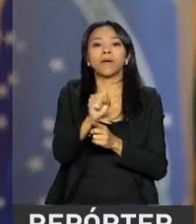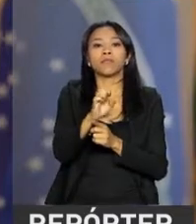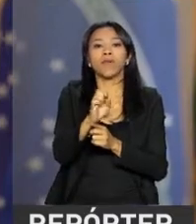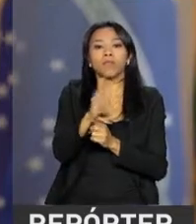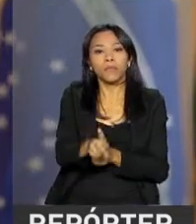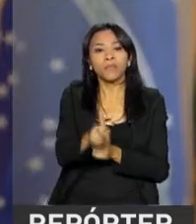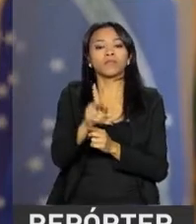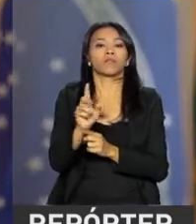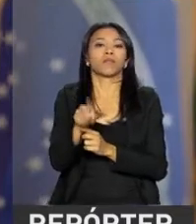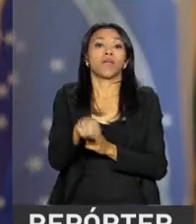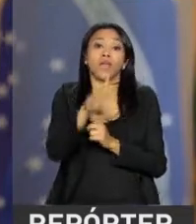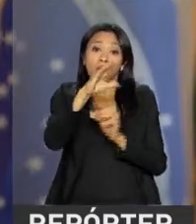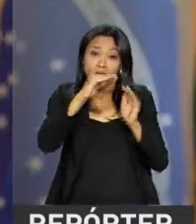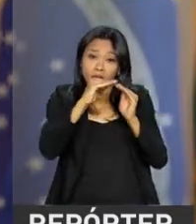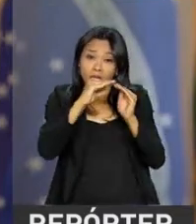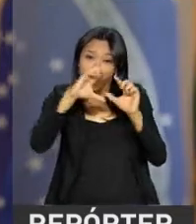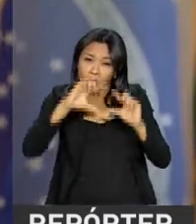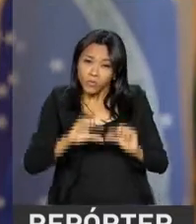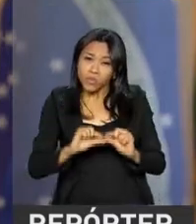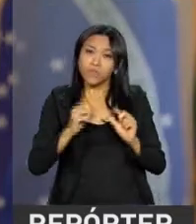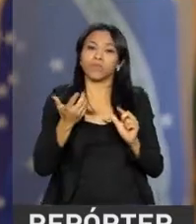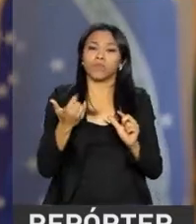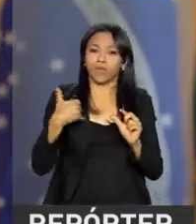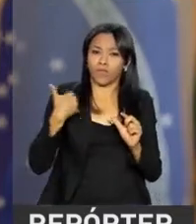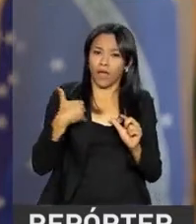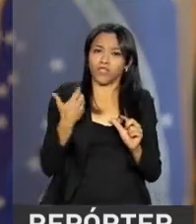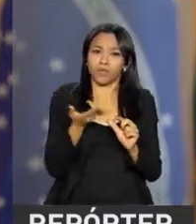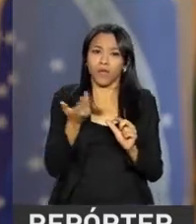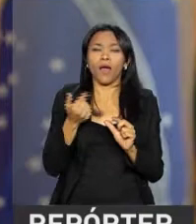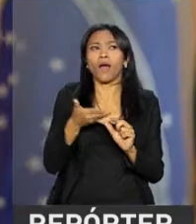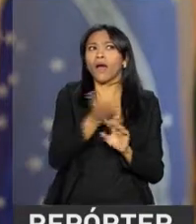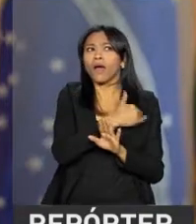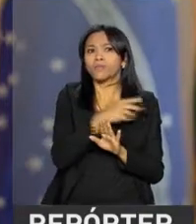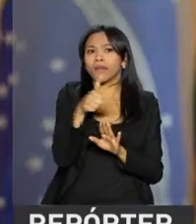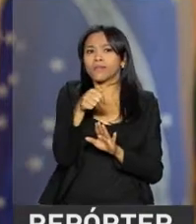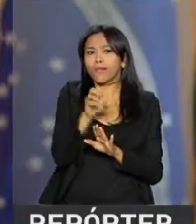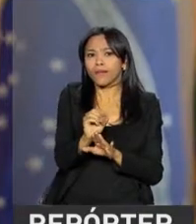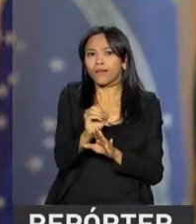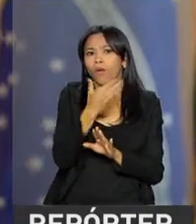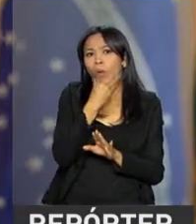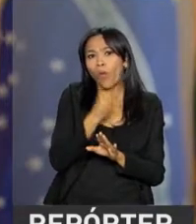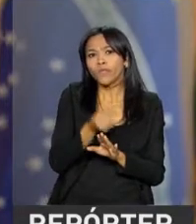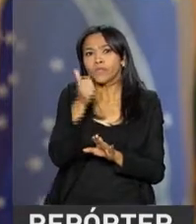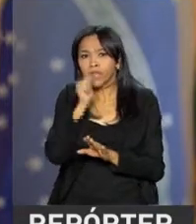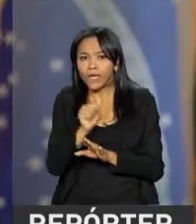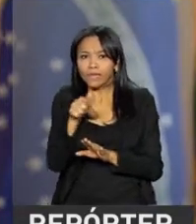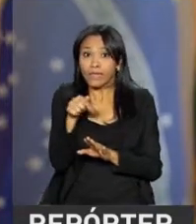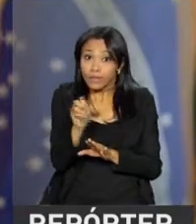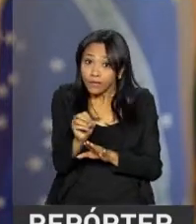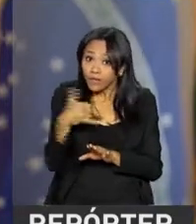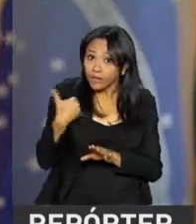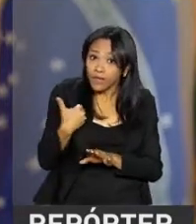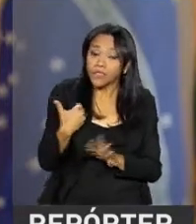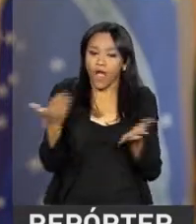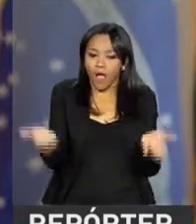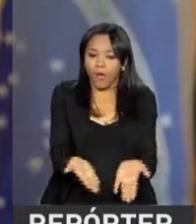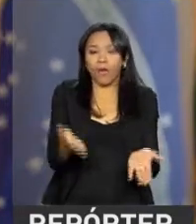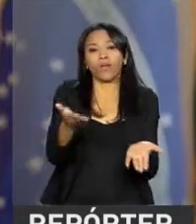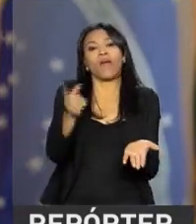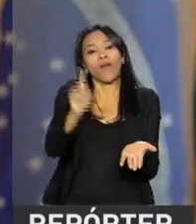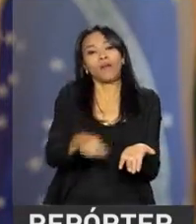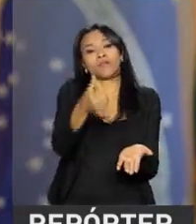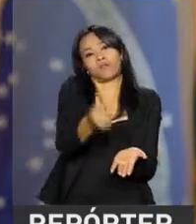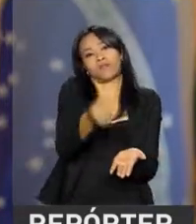reduzimos a idade mínima para esses aqui era de 70 anos para homens e mulheres agora será de